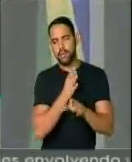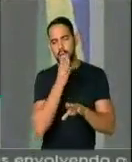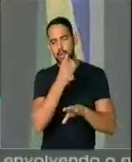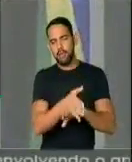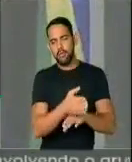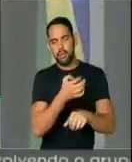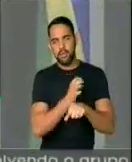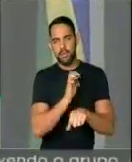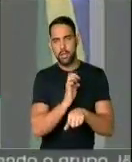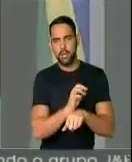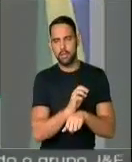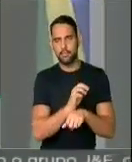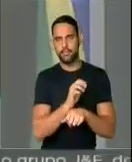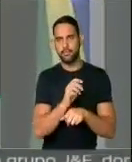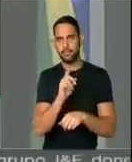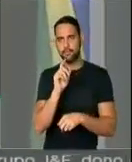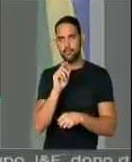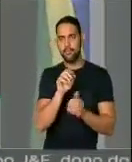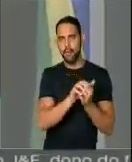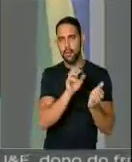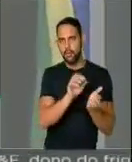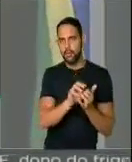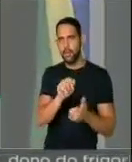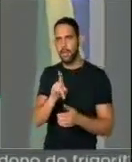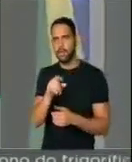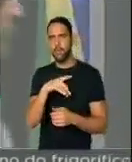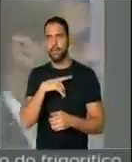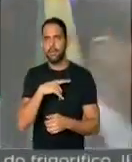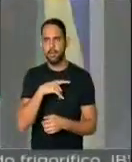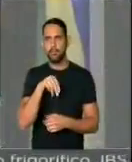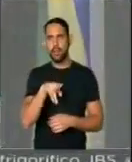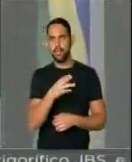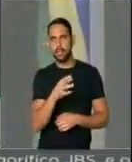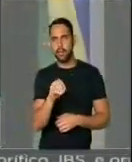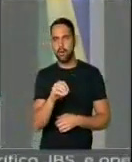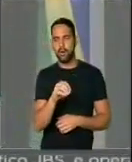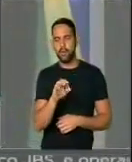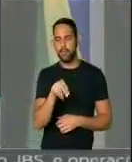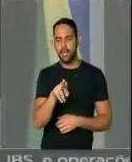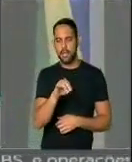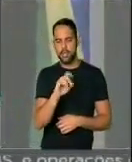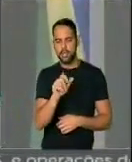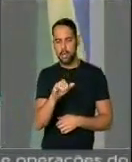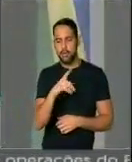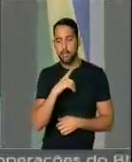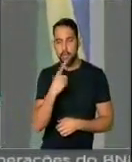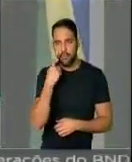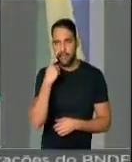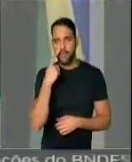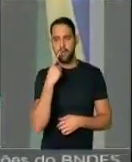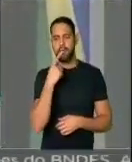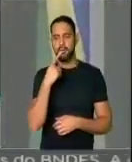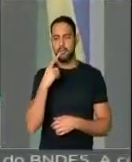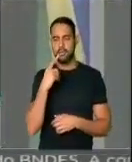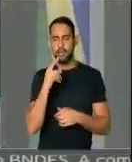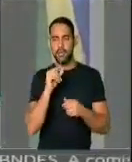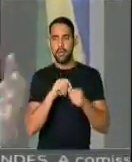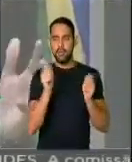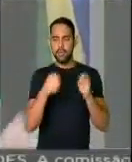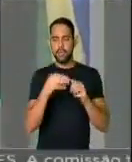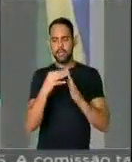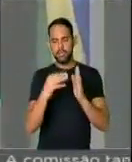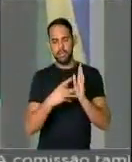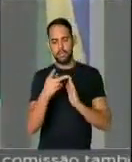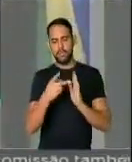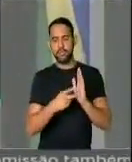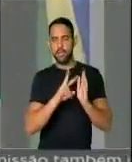e Pernambuco, especialmente a cidade de Maceió e Marechal Deodoro. Já se ventila a possibilidade de medidas provisórias. Então,